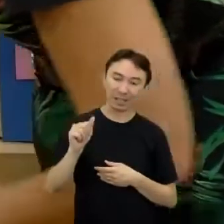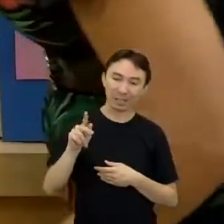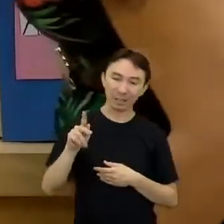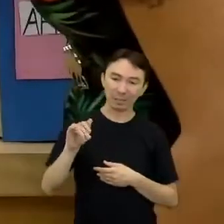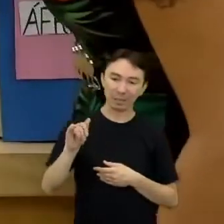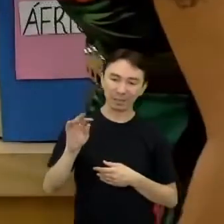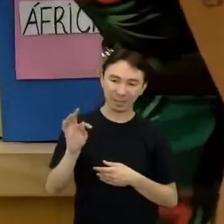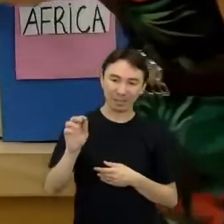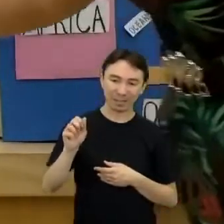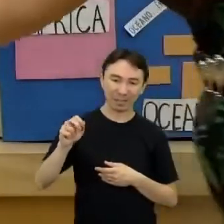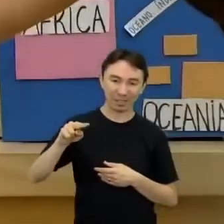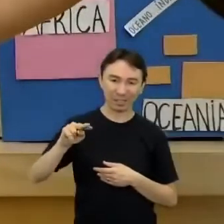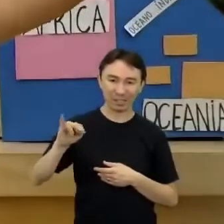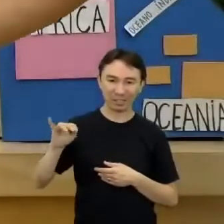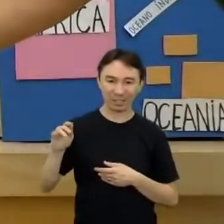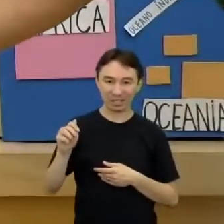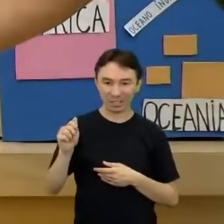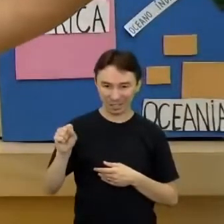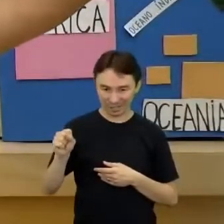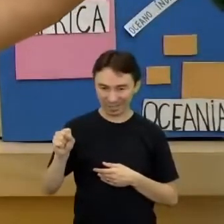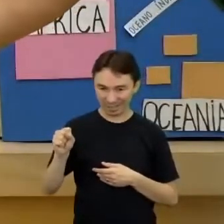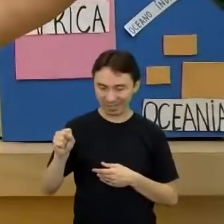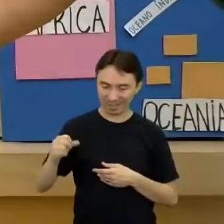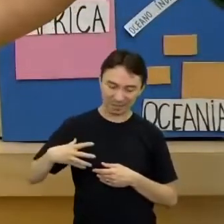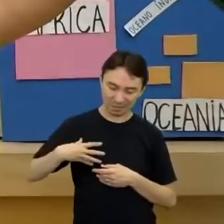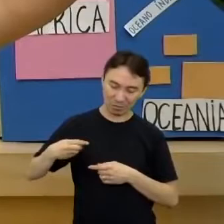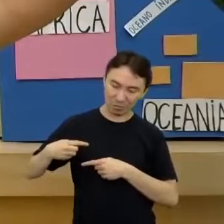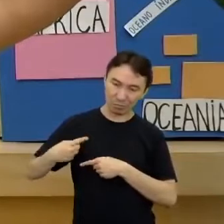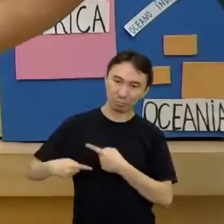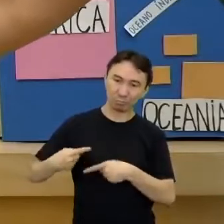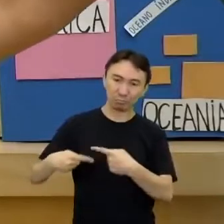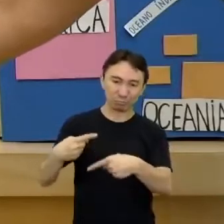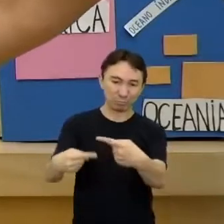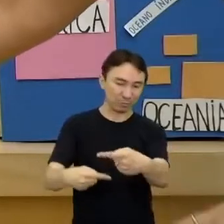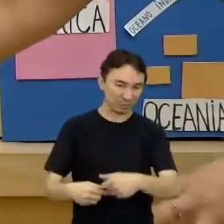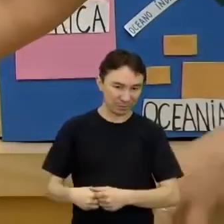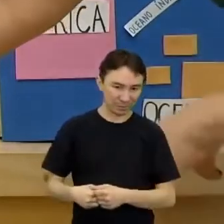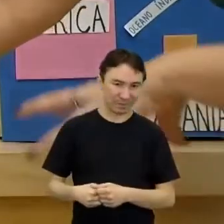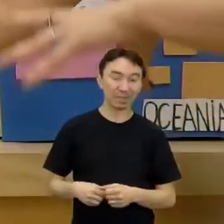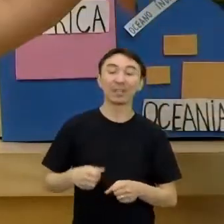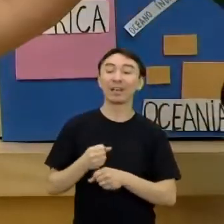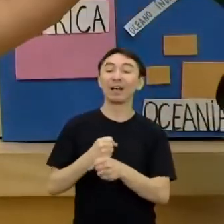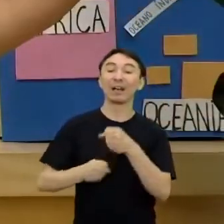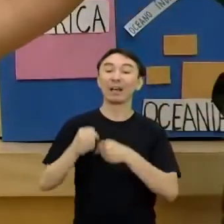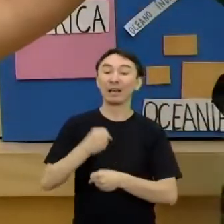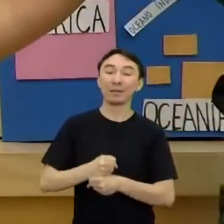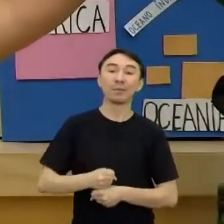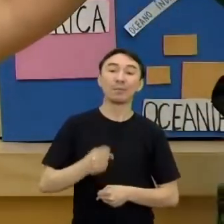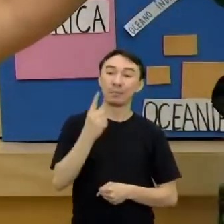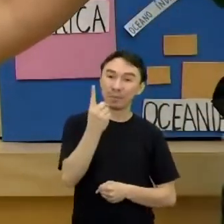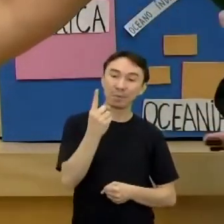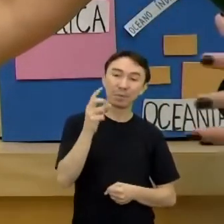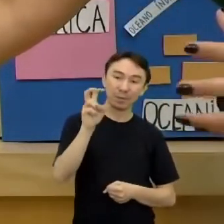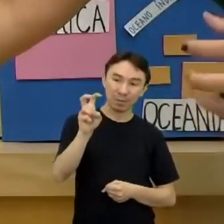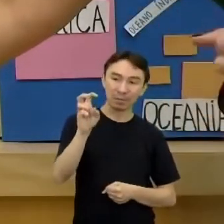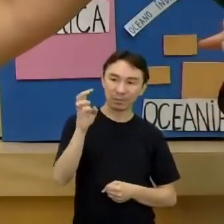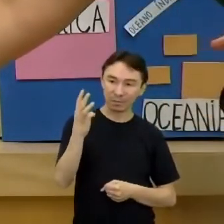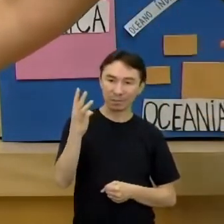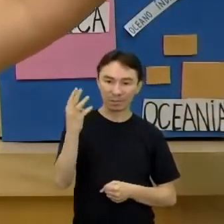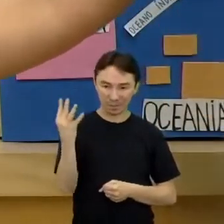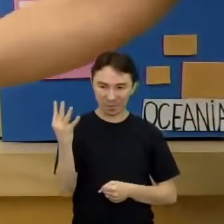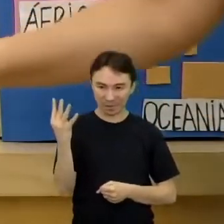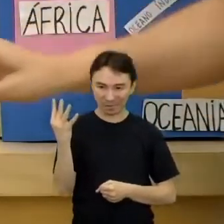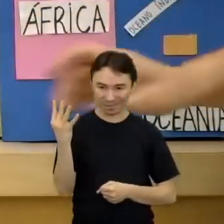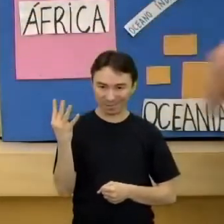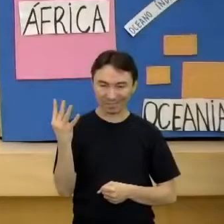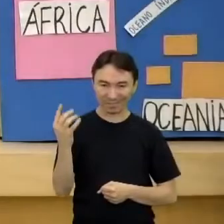Pronto. Em 1534, o Martim Afonso, então, para organizar esse grande território, ele